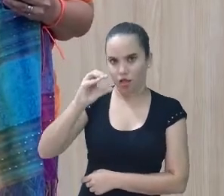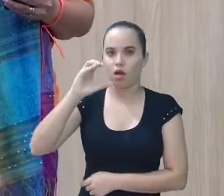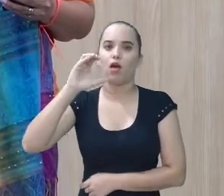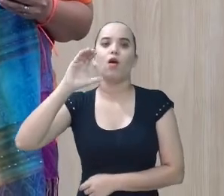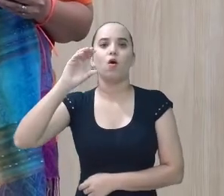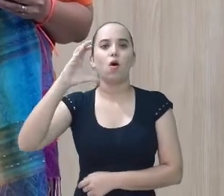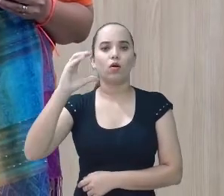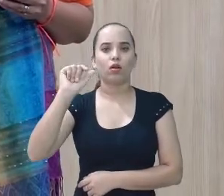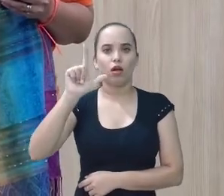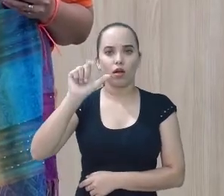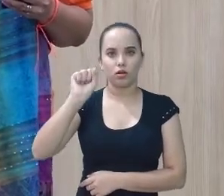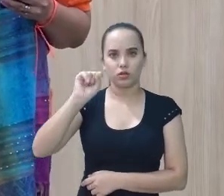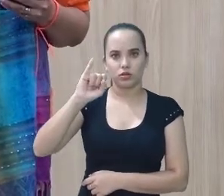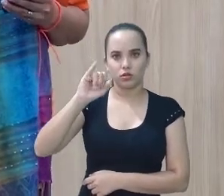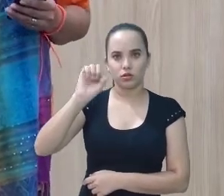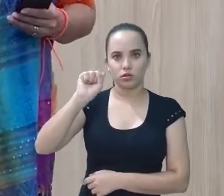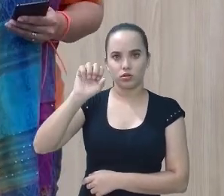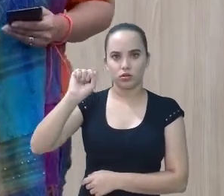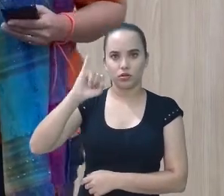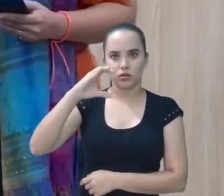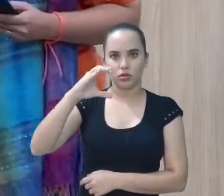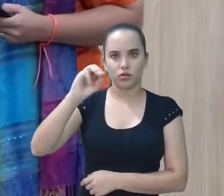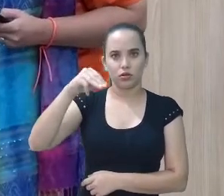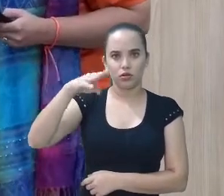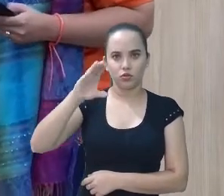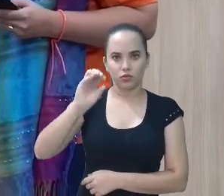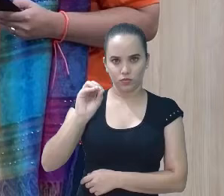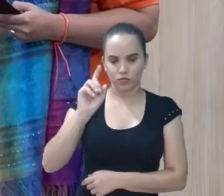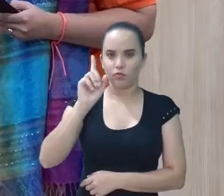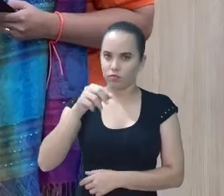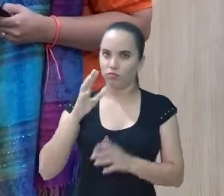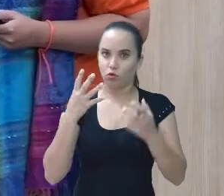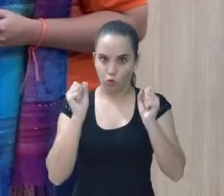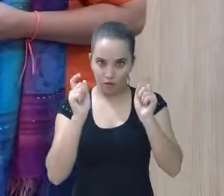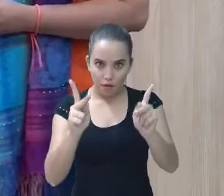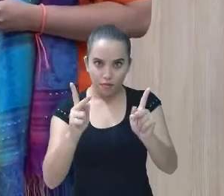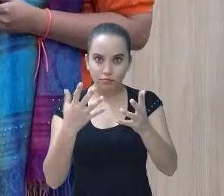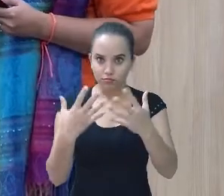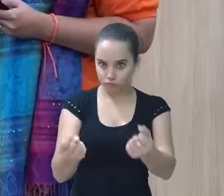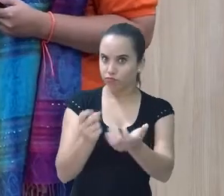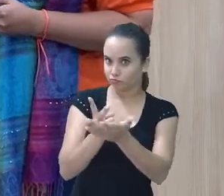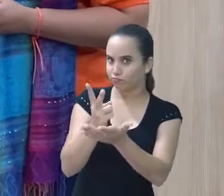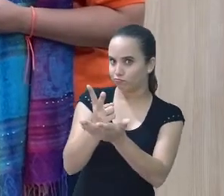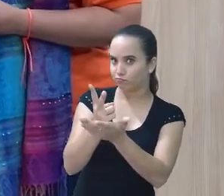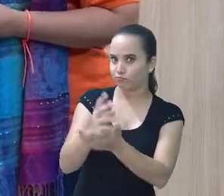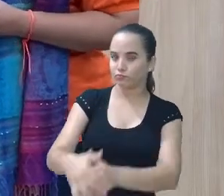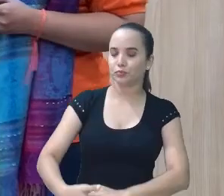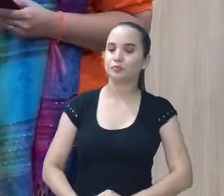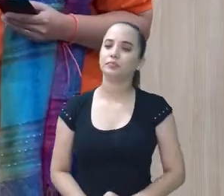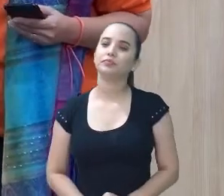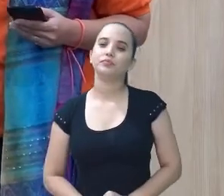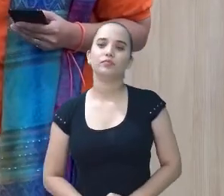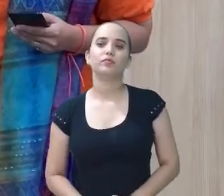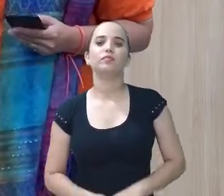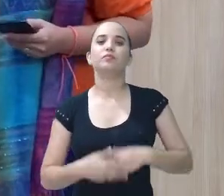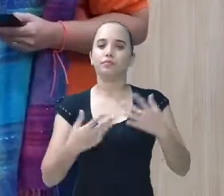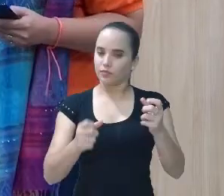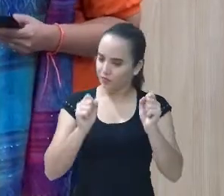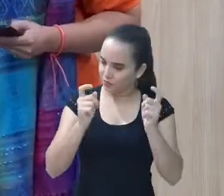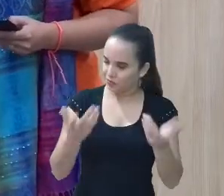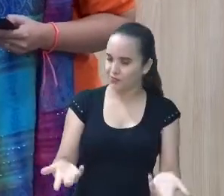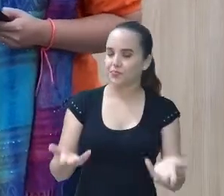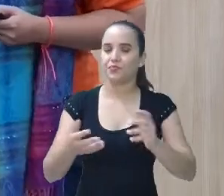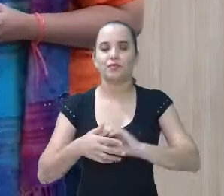neoclassicismo. Ok, povo lindo. Vamos continuando. Pois é, aqui a informação, meu filho,